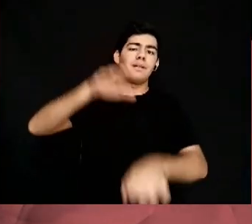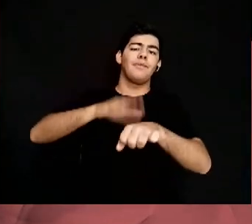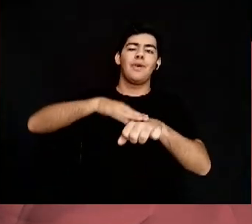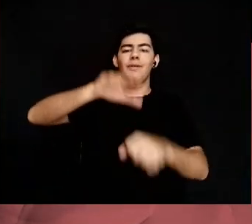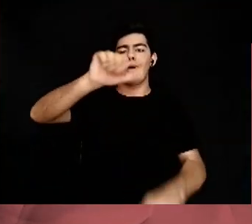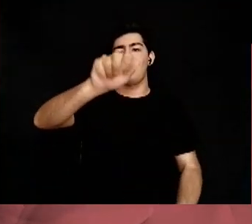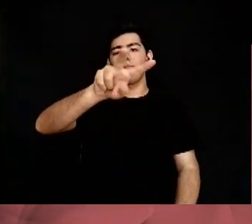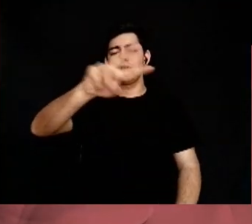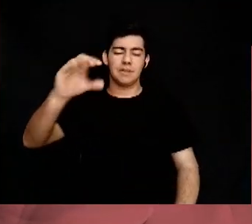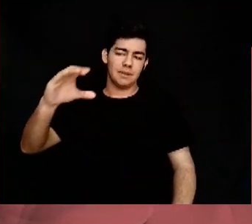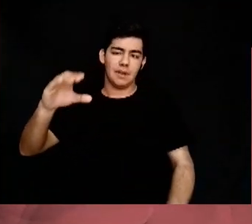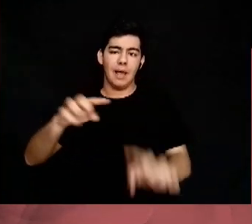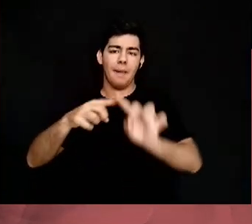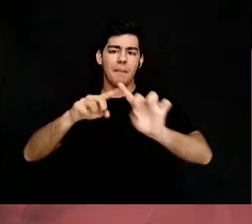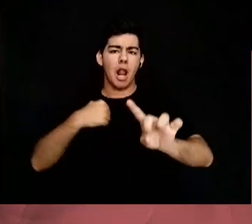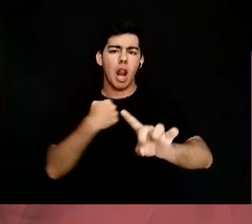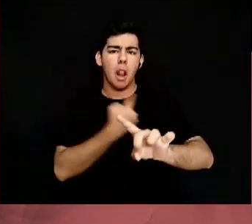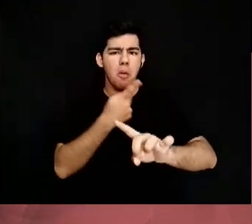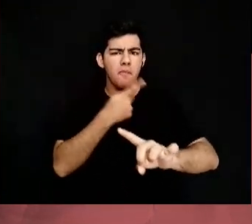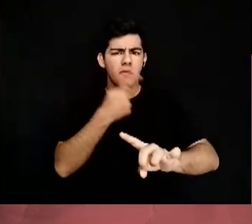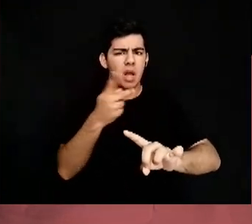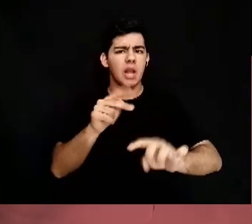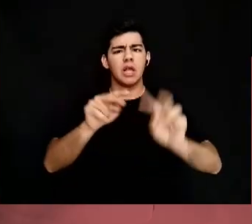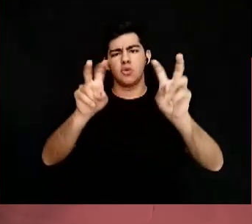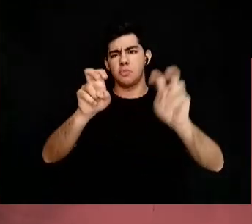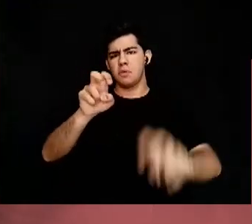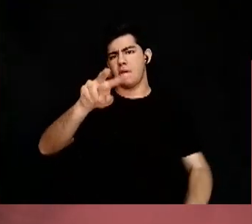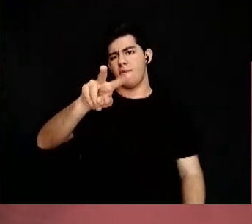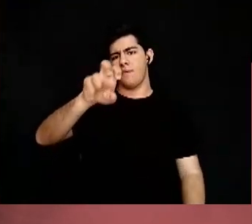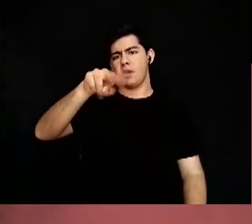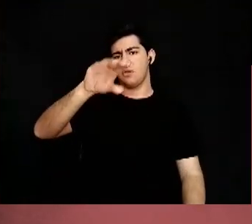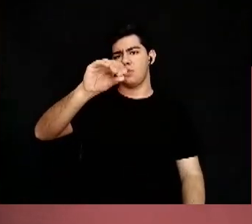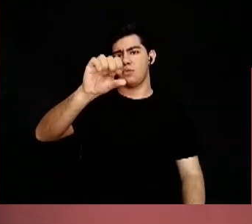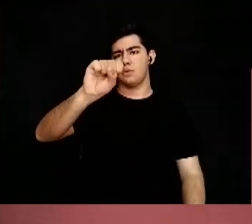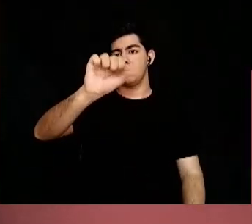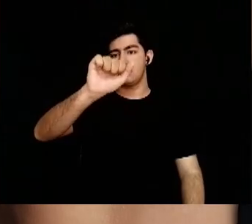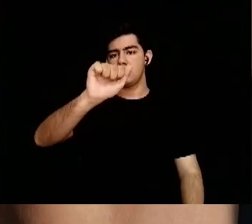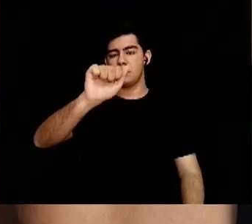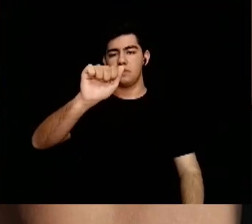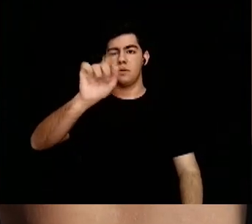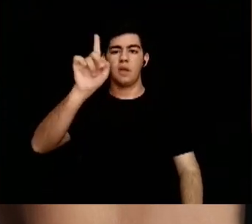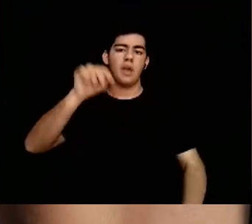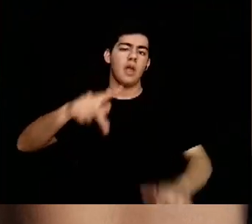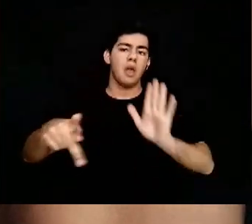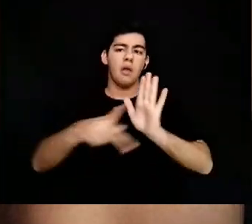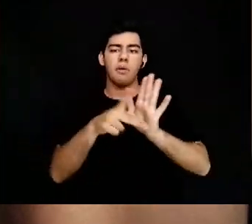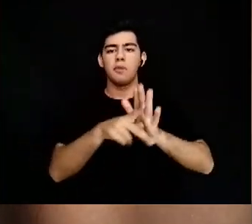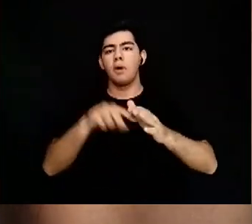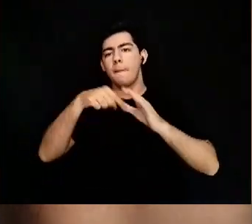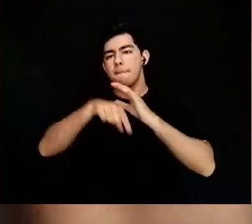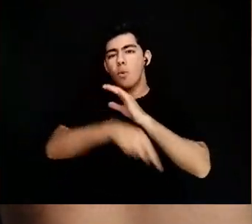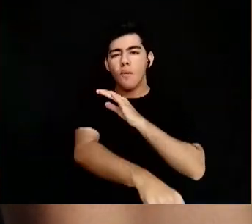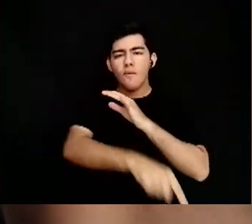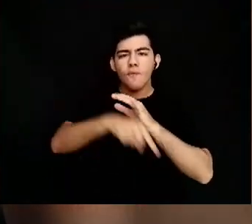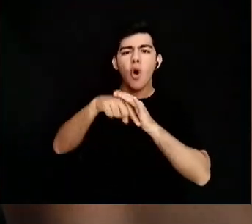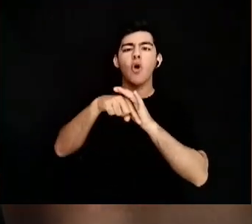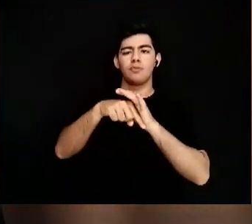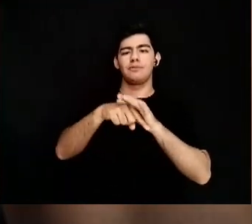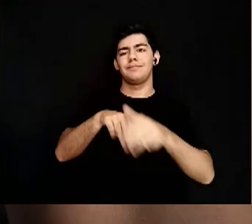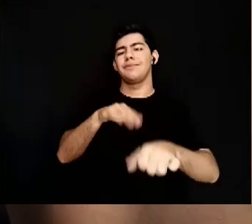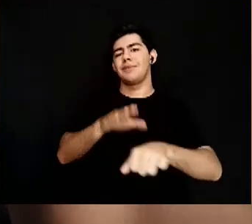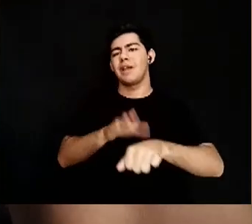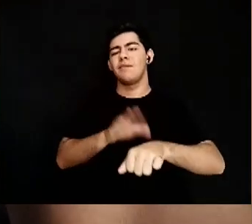um AVC. Mas hoje a gente vai falar mais sobre a trombose venosa, né? Especificamente a trombose venosa profunda, que é o